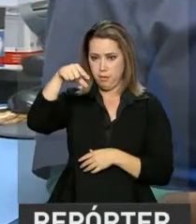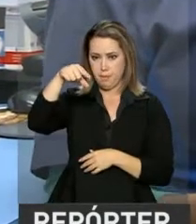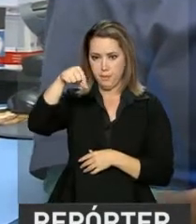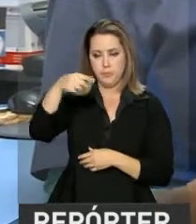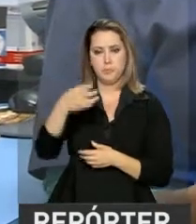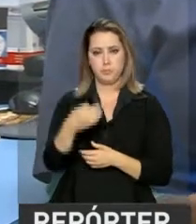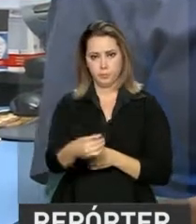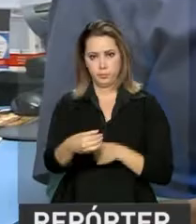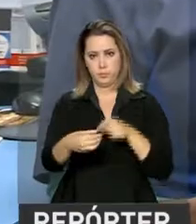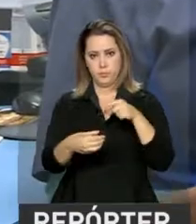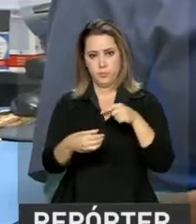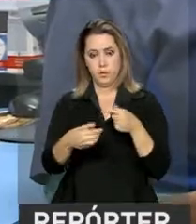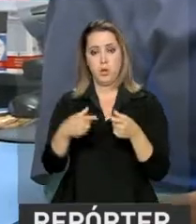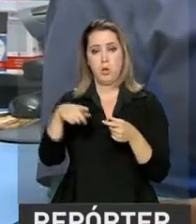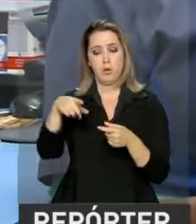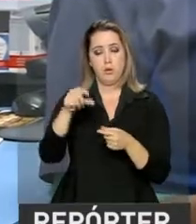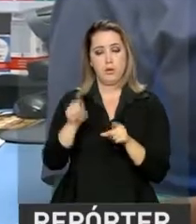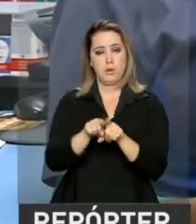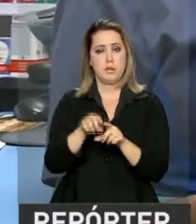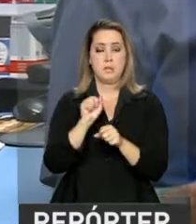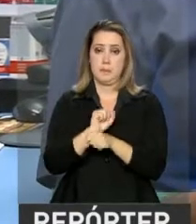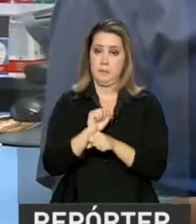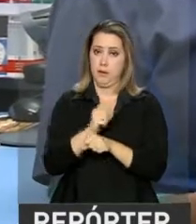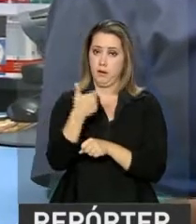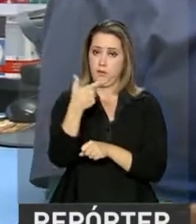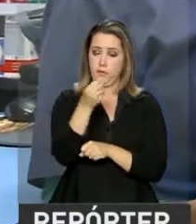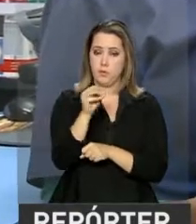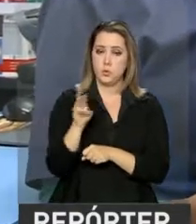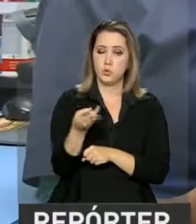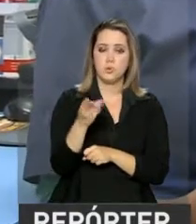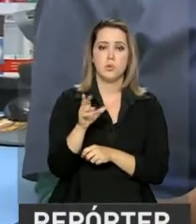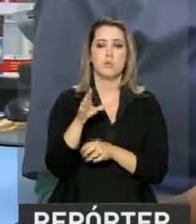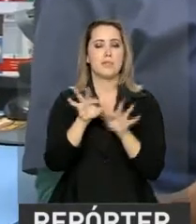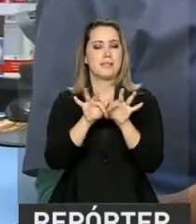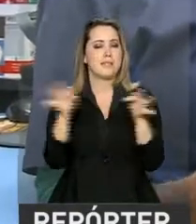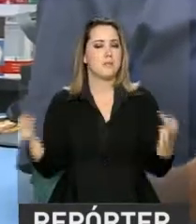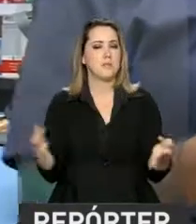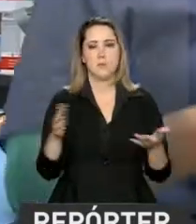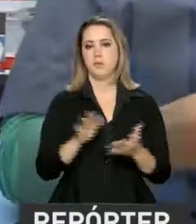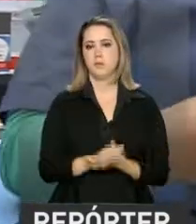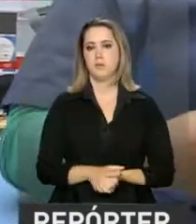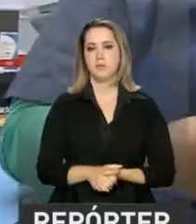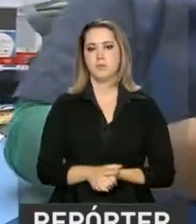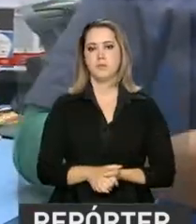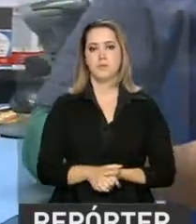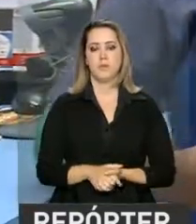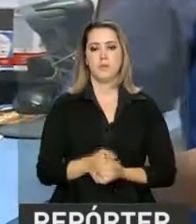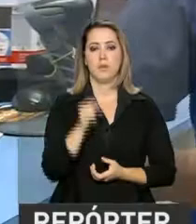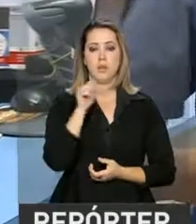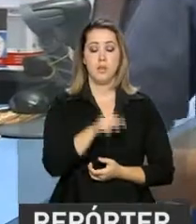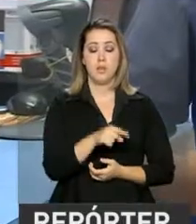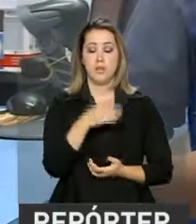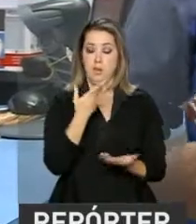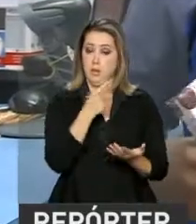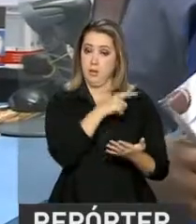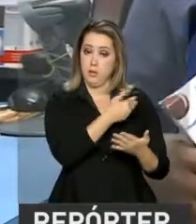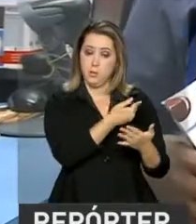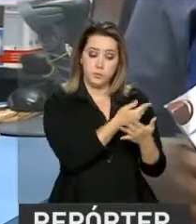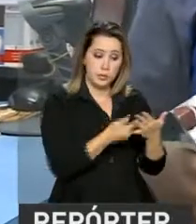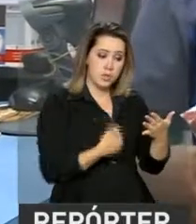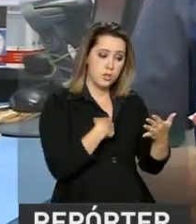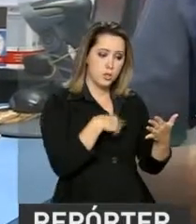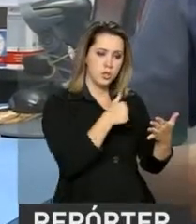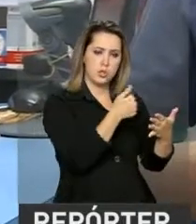da medicação e aguardar 20 minutos 800 rápido e prático certo e aqui a gente tem as